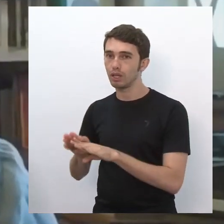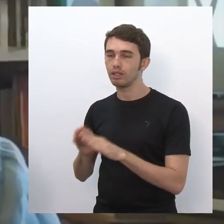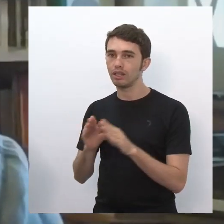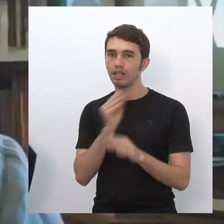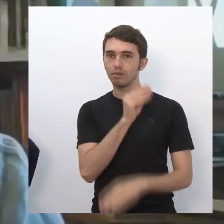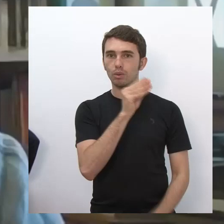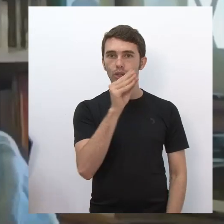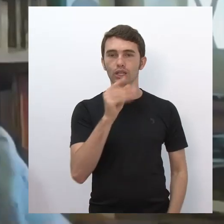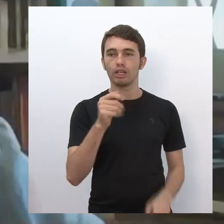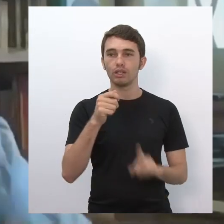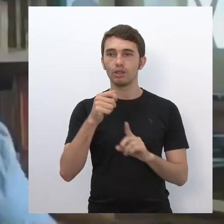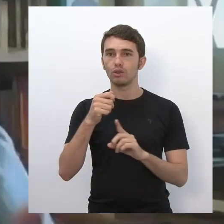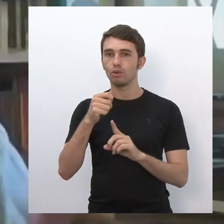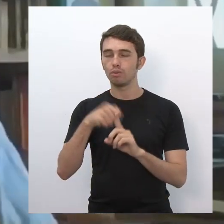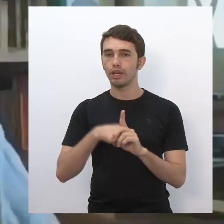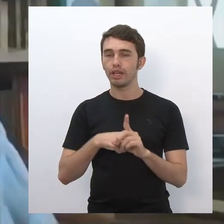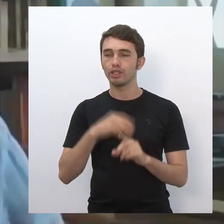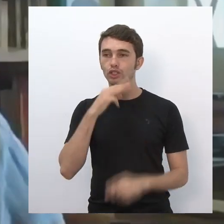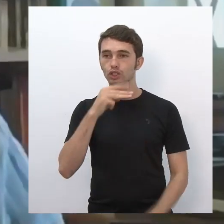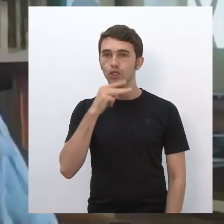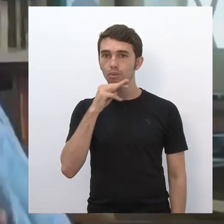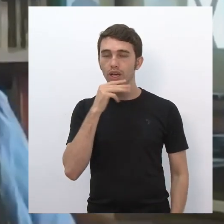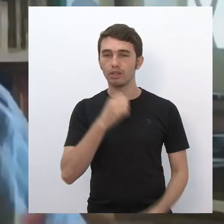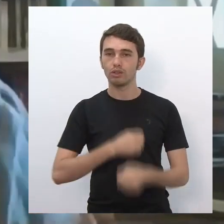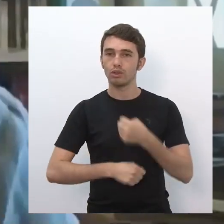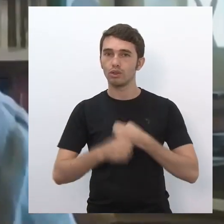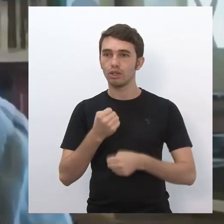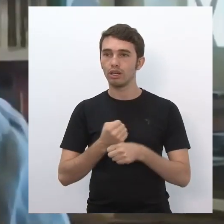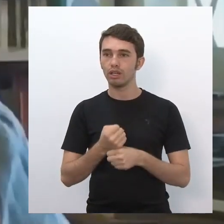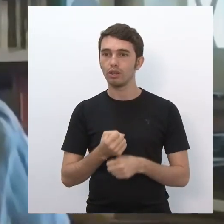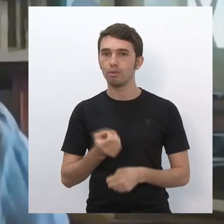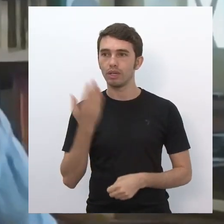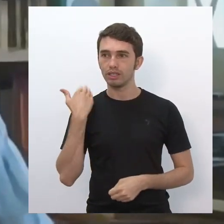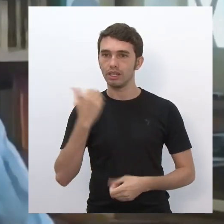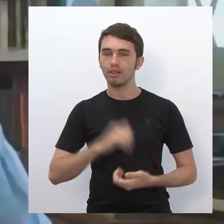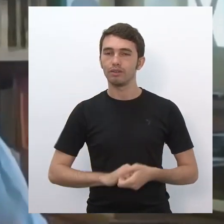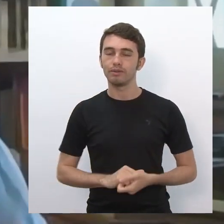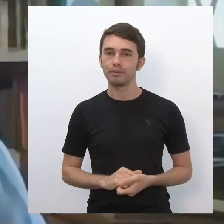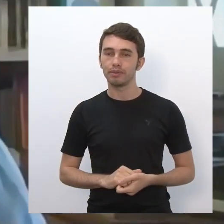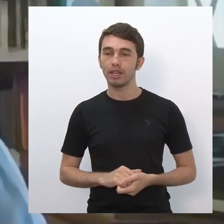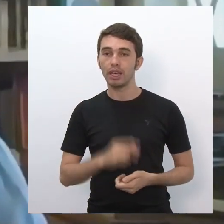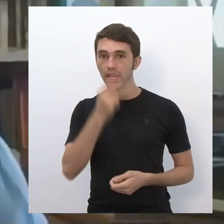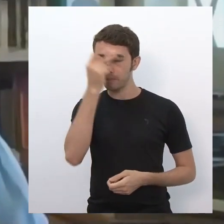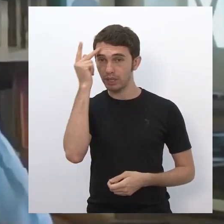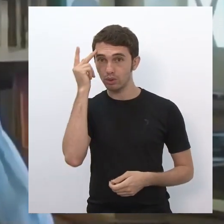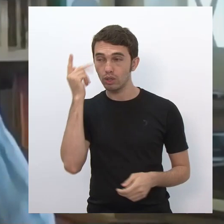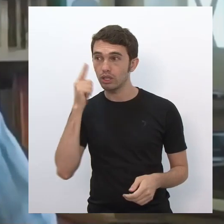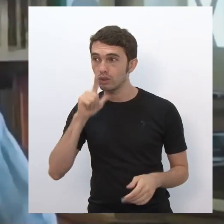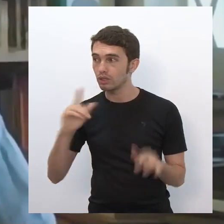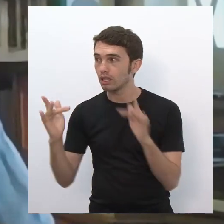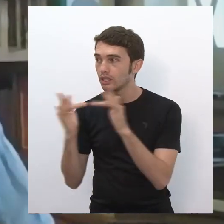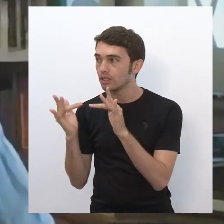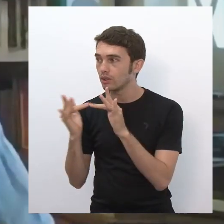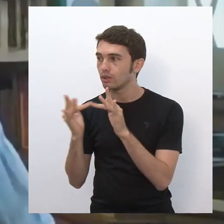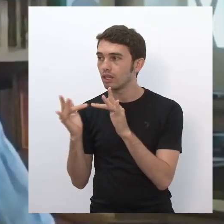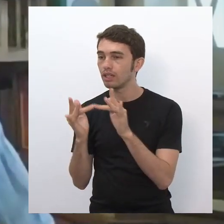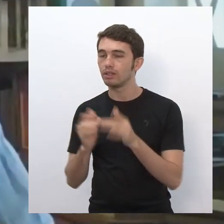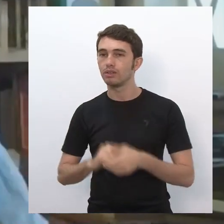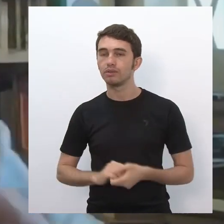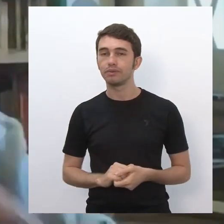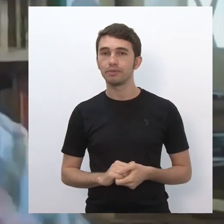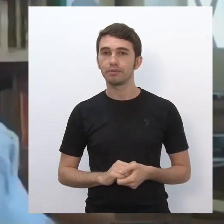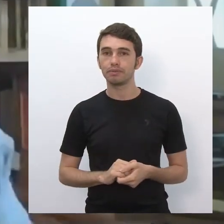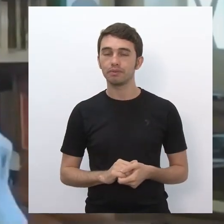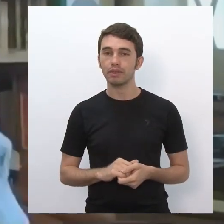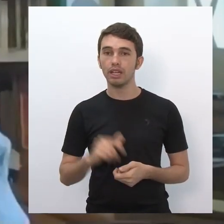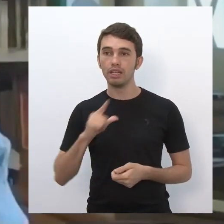né? Então, e a pessoa que entra que recebe esse contato, ela